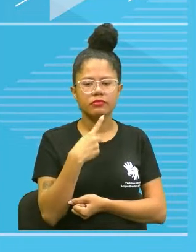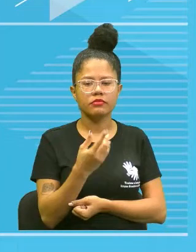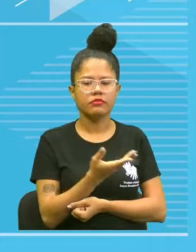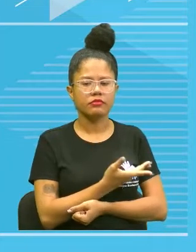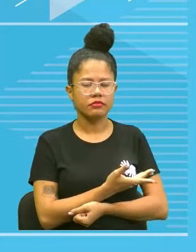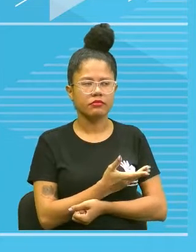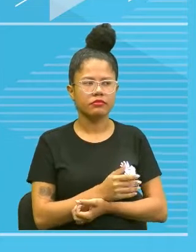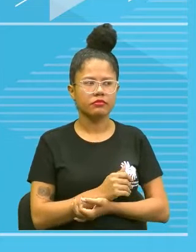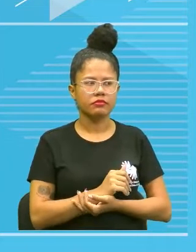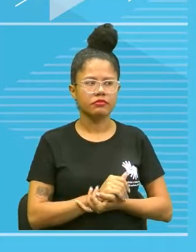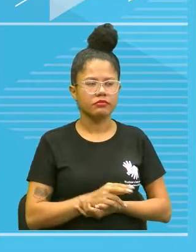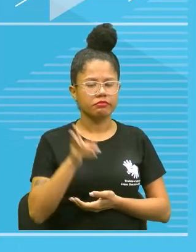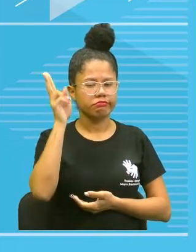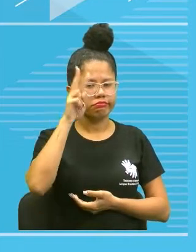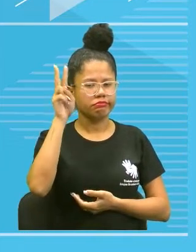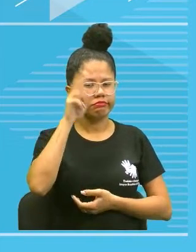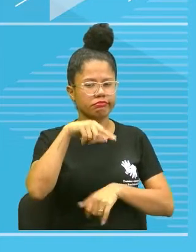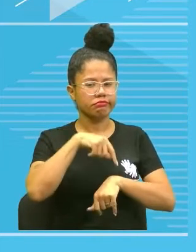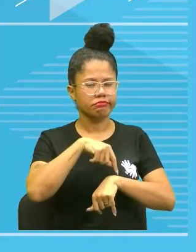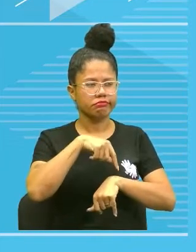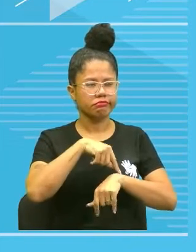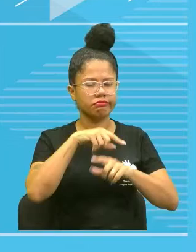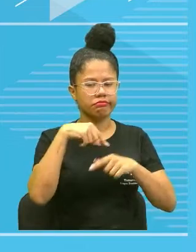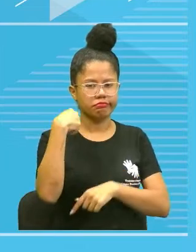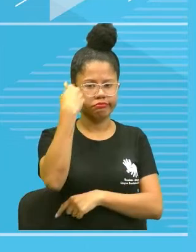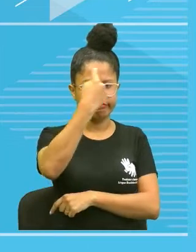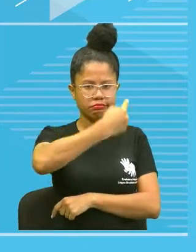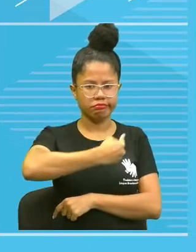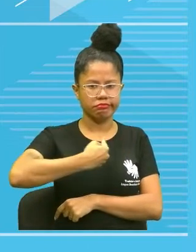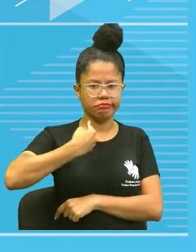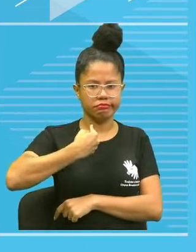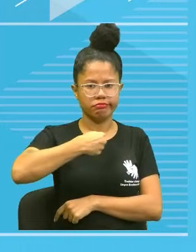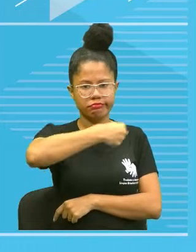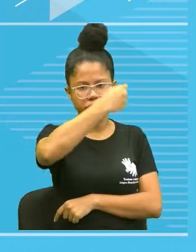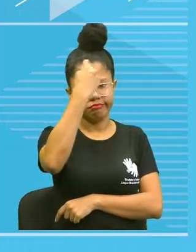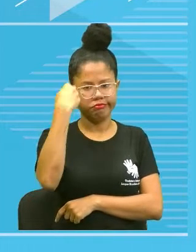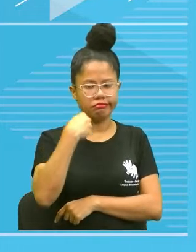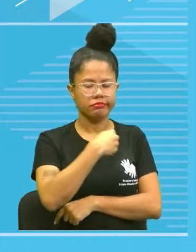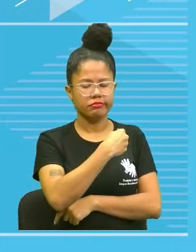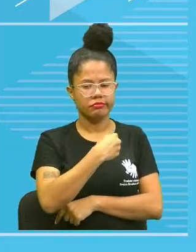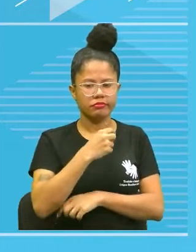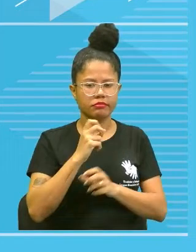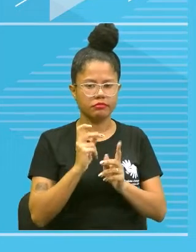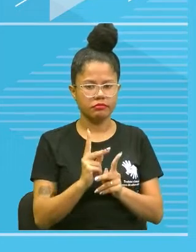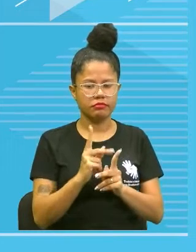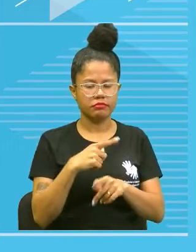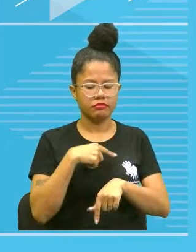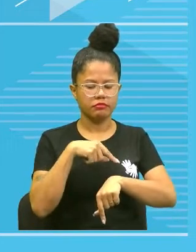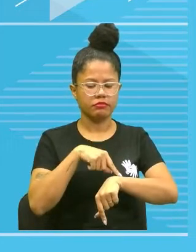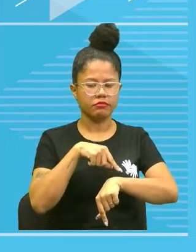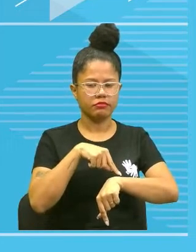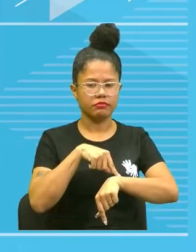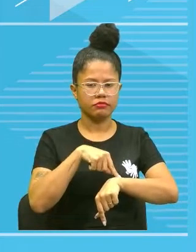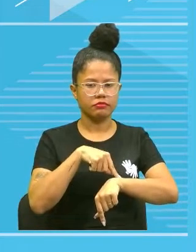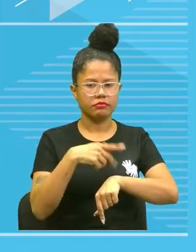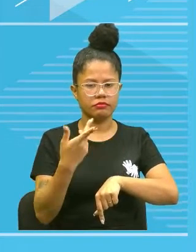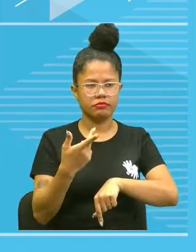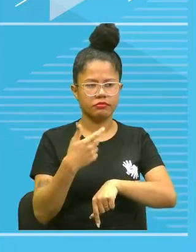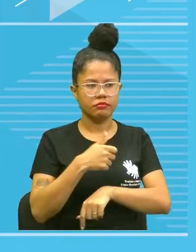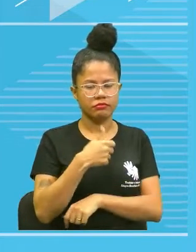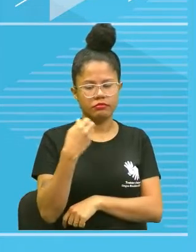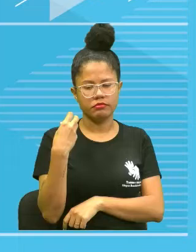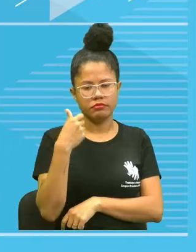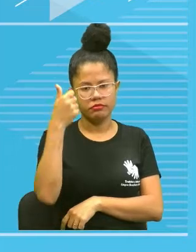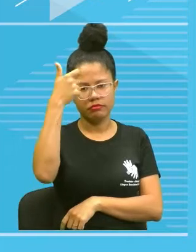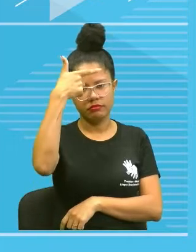anti-horário, lembre-se do relógio, tá bom? Essa nomenclatura é com base no relógio. Você tem um relógio, 12, 3